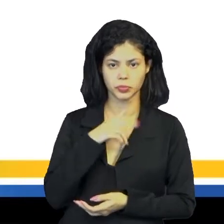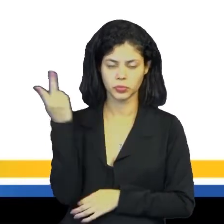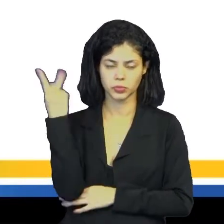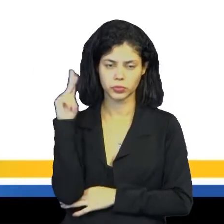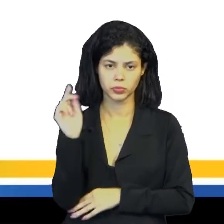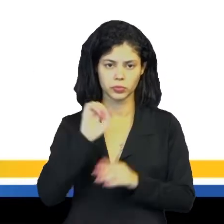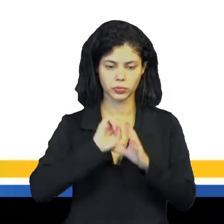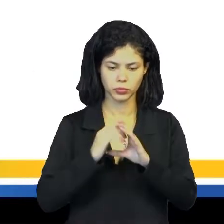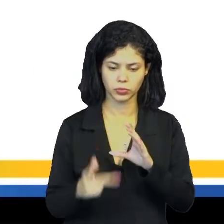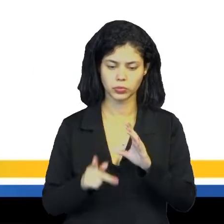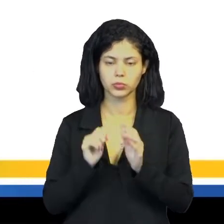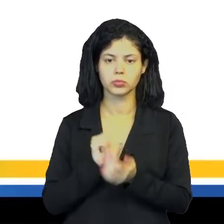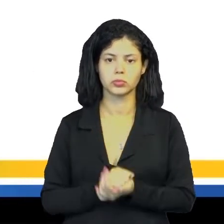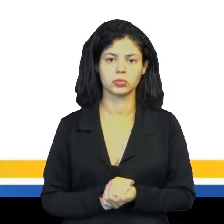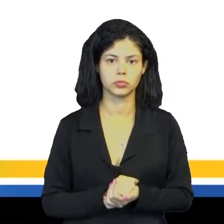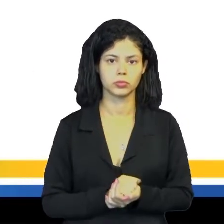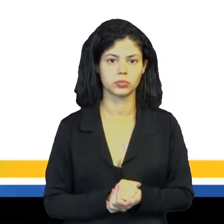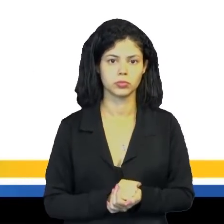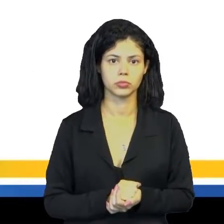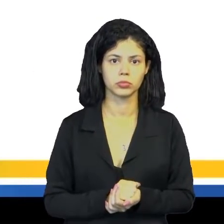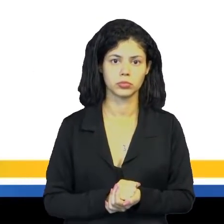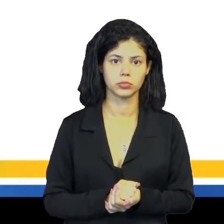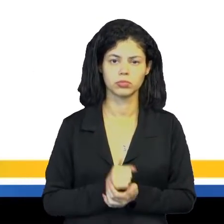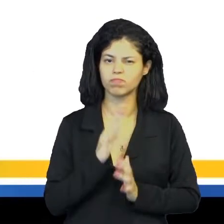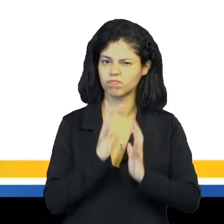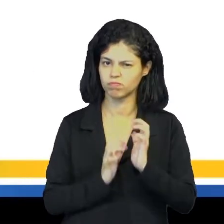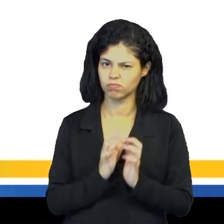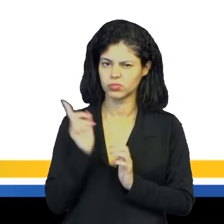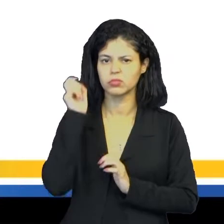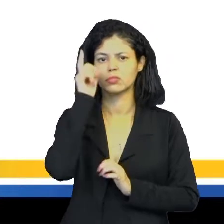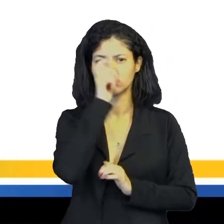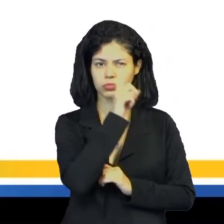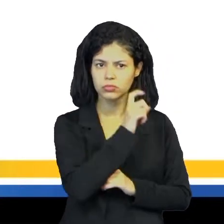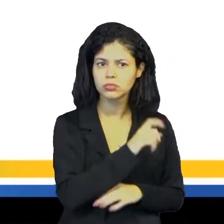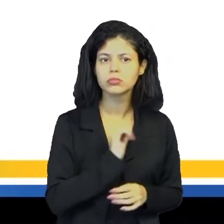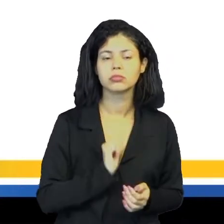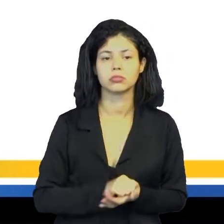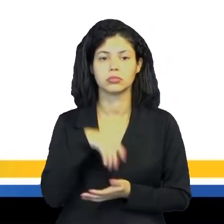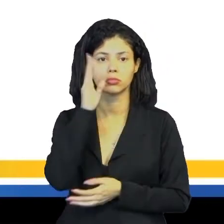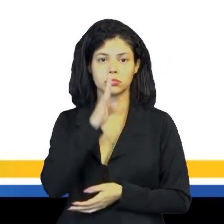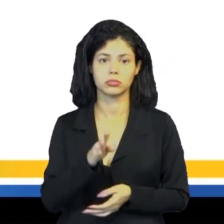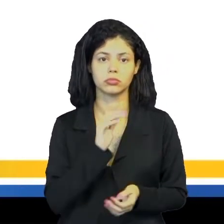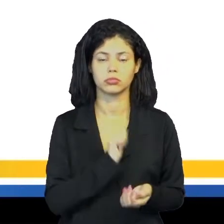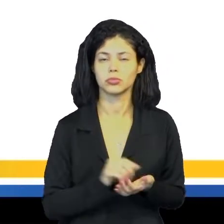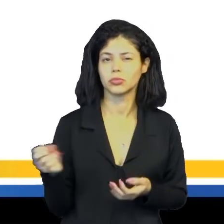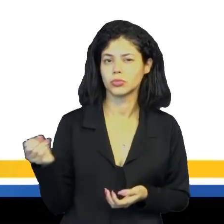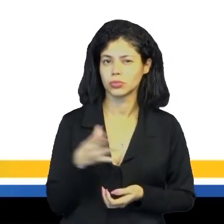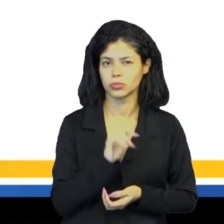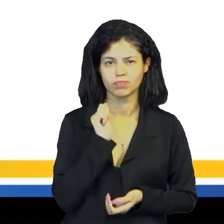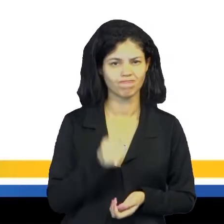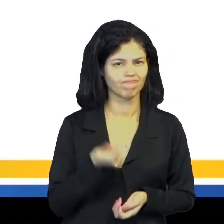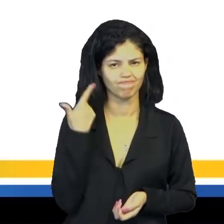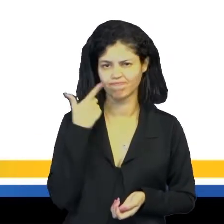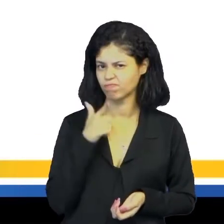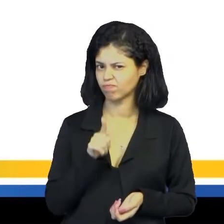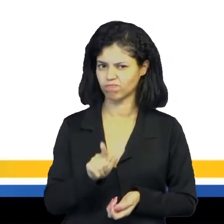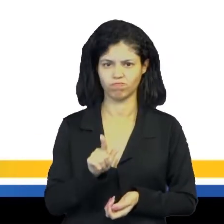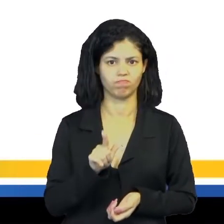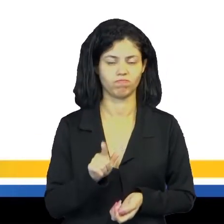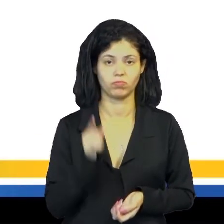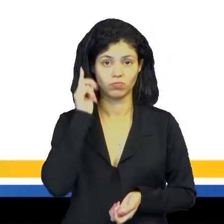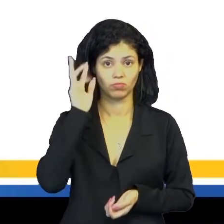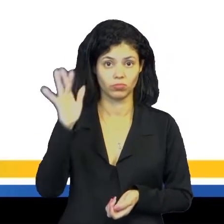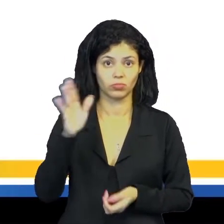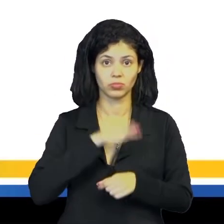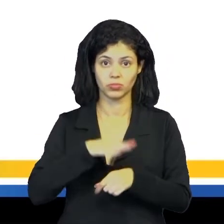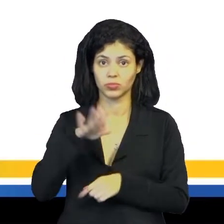período caracterizado por conturbações na história do Brasil. O novo regime ele não conseguia satisfazer o sonho